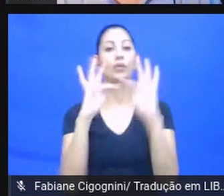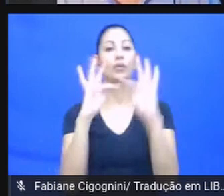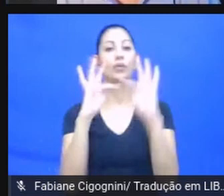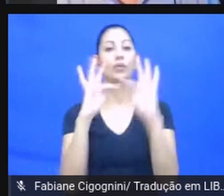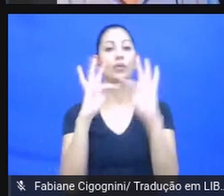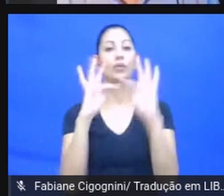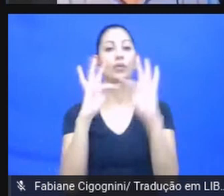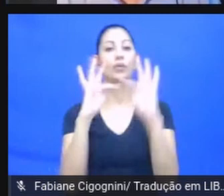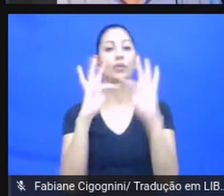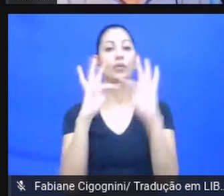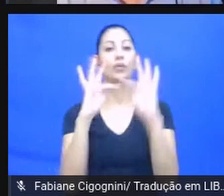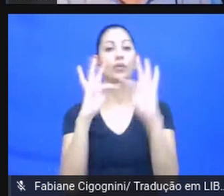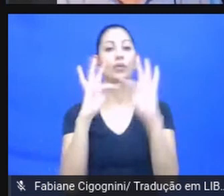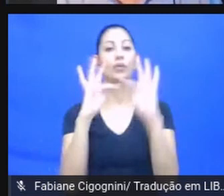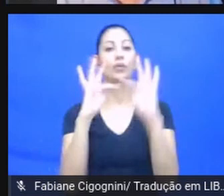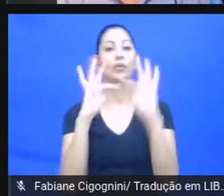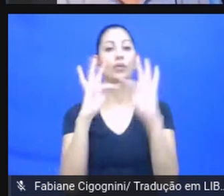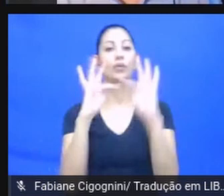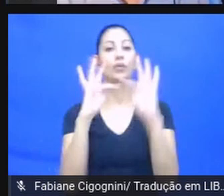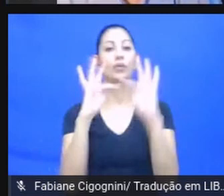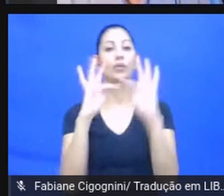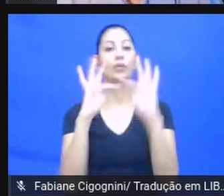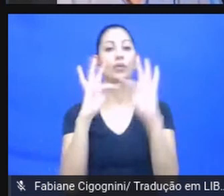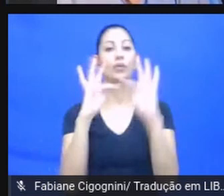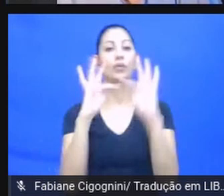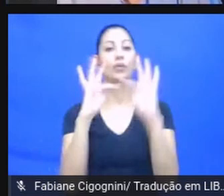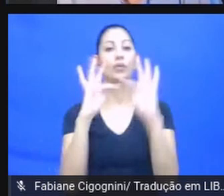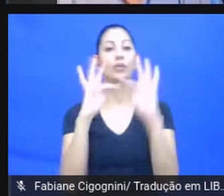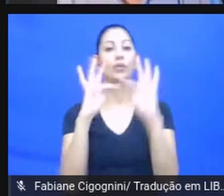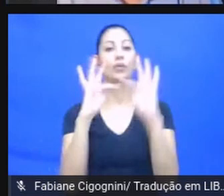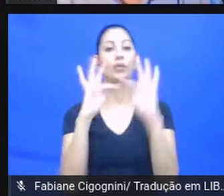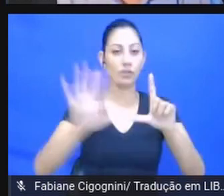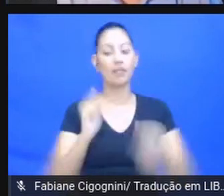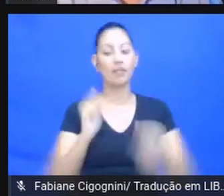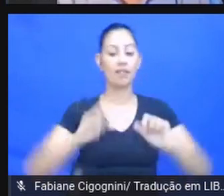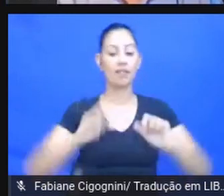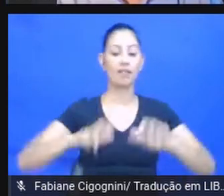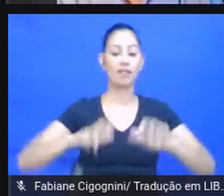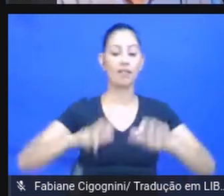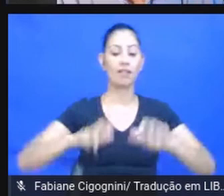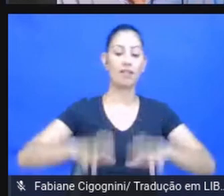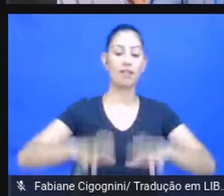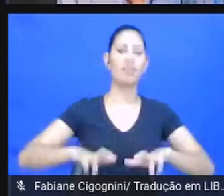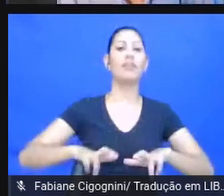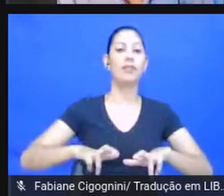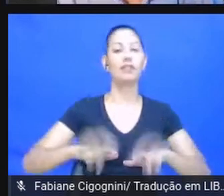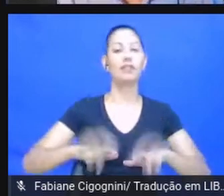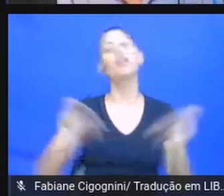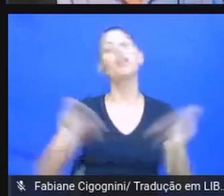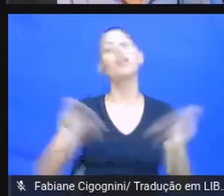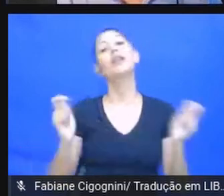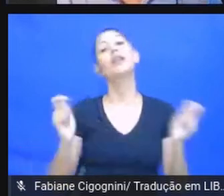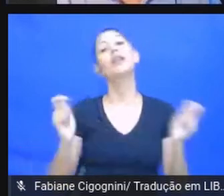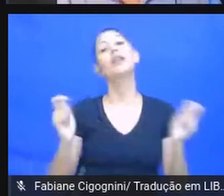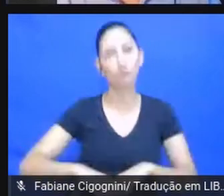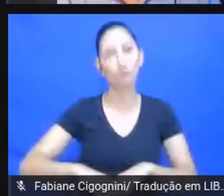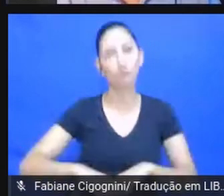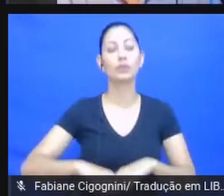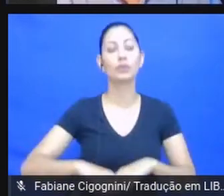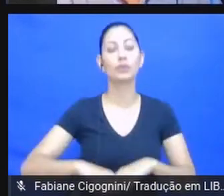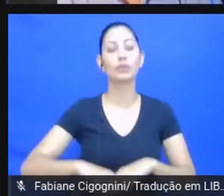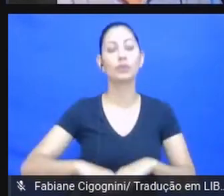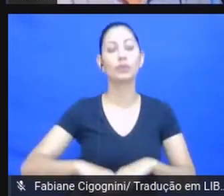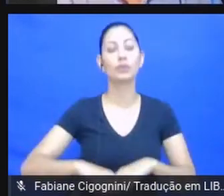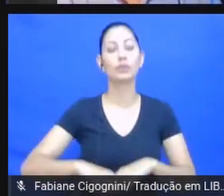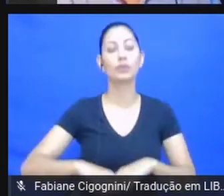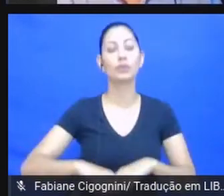de plataformas com todas as áreas, as plataformas de comunicação em tempo